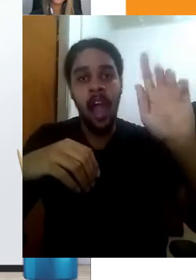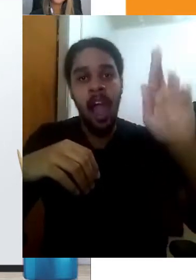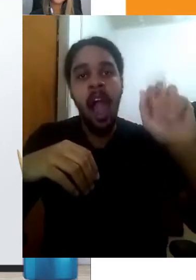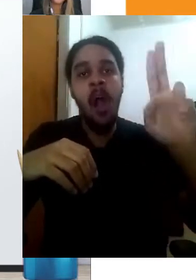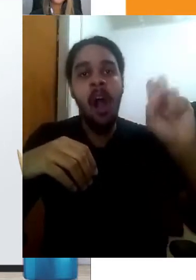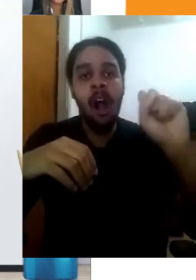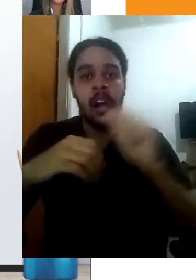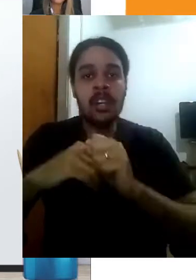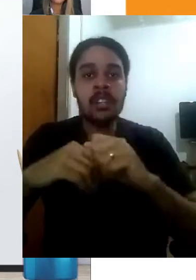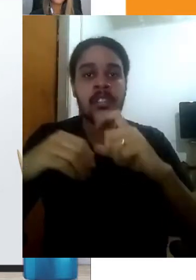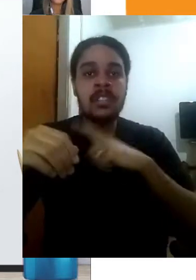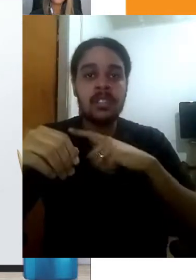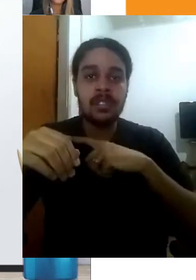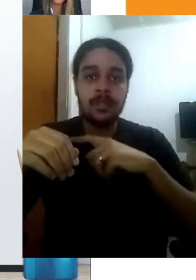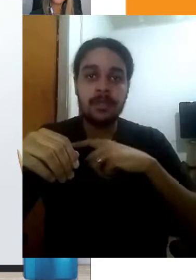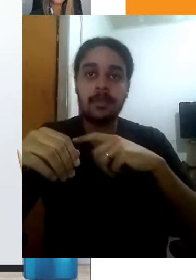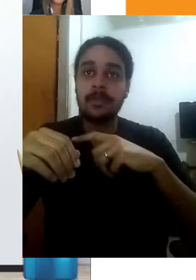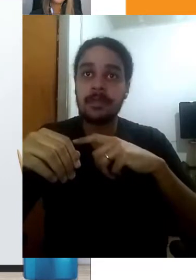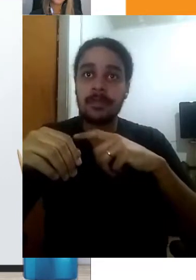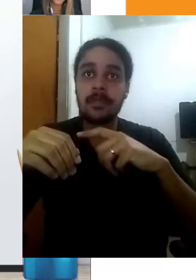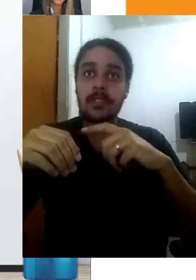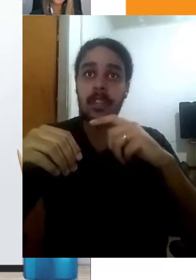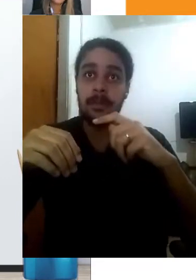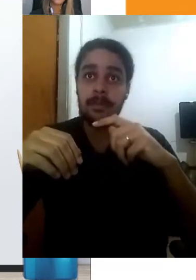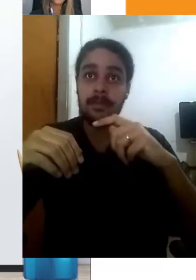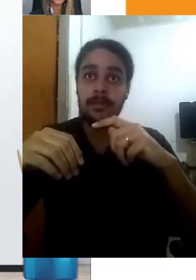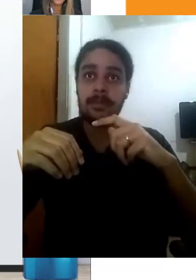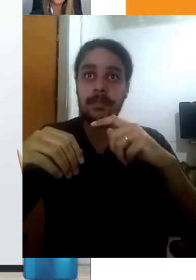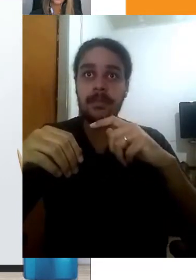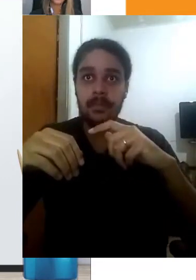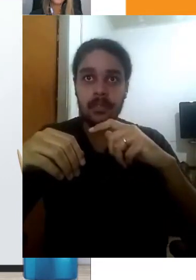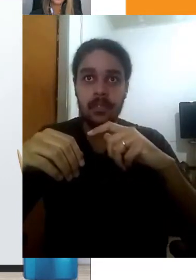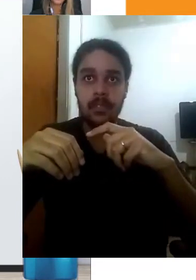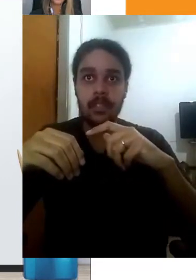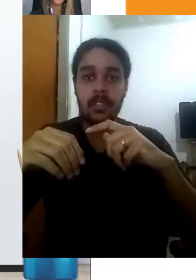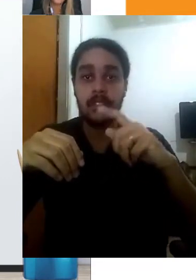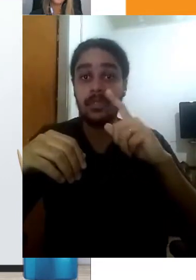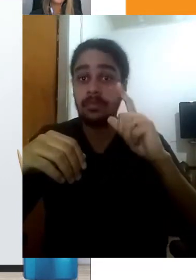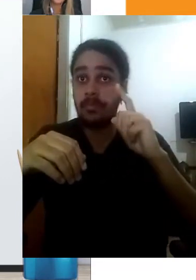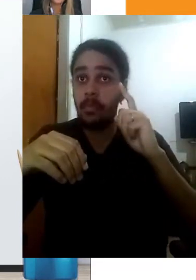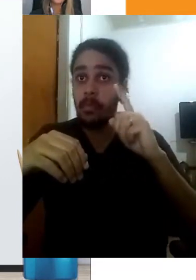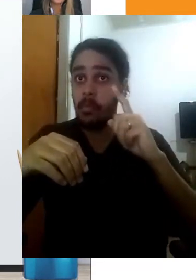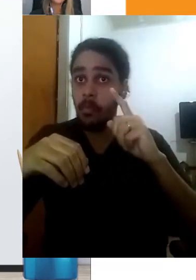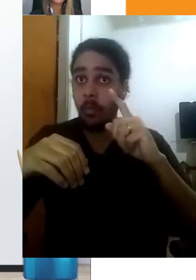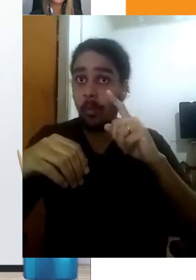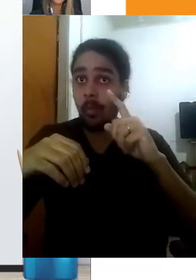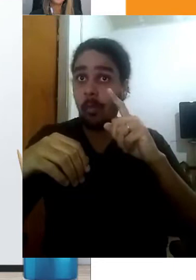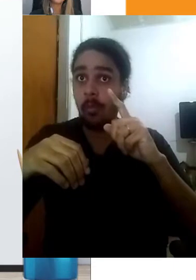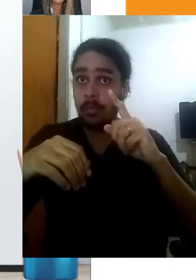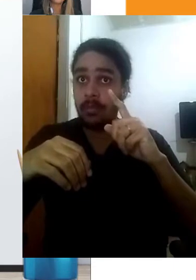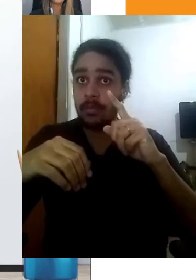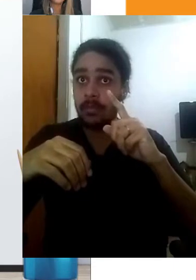graus, que por geometria vai estar entre PY e P, lembrando que aqui é